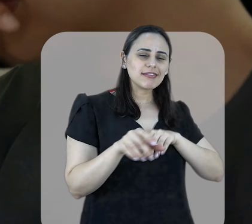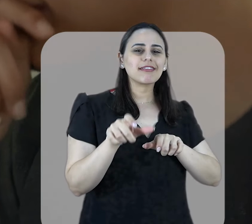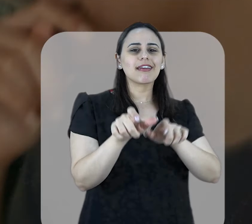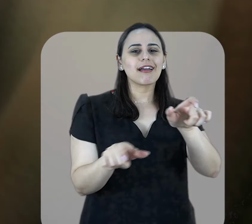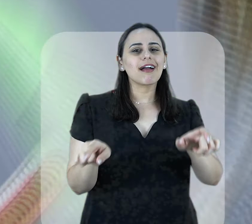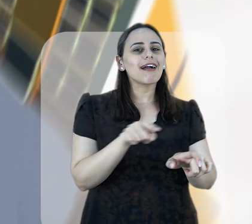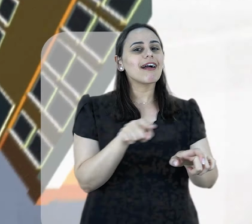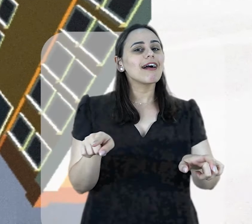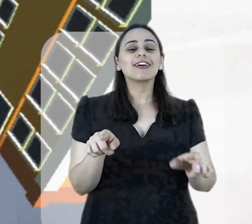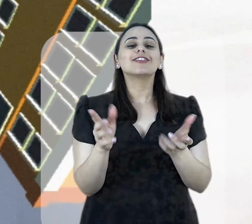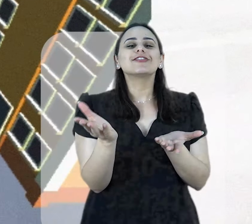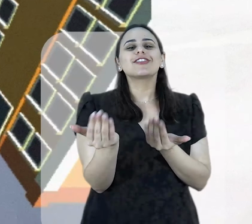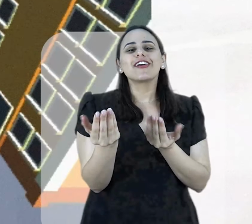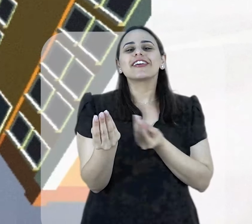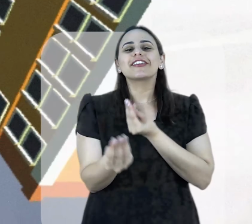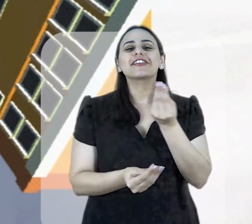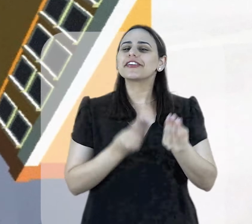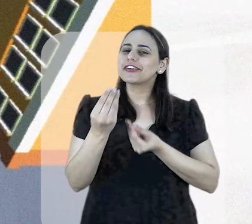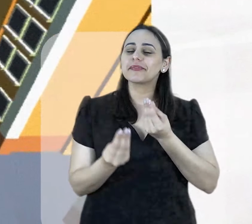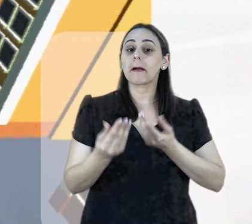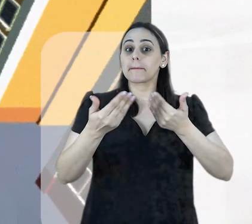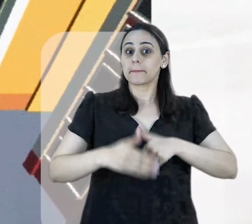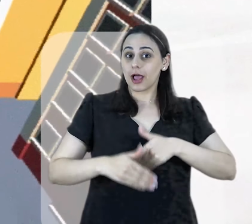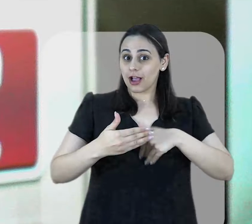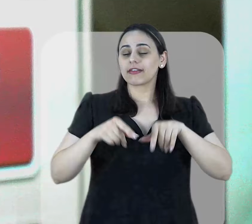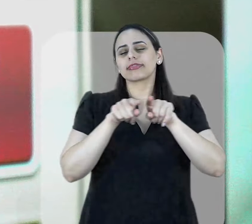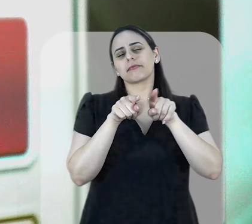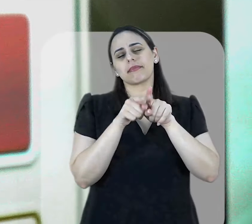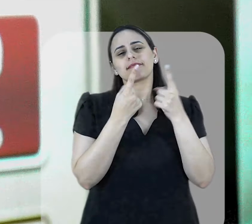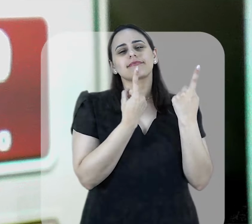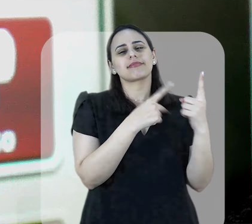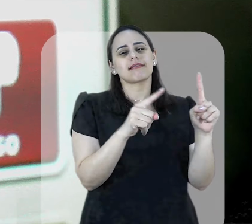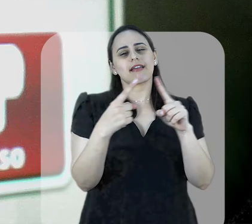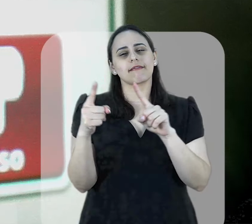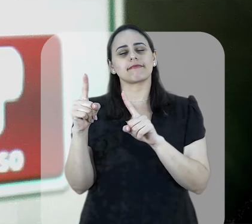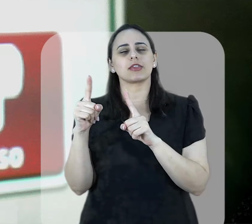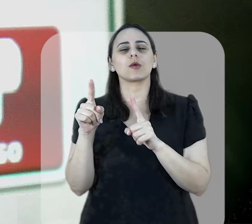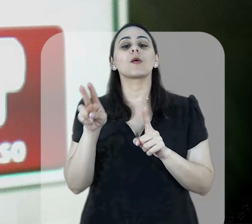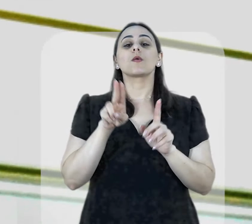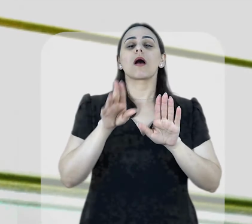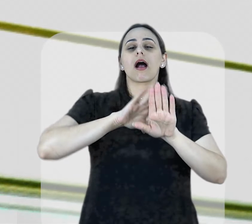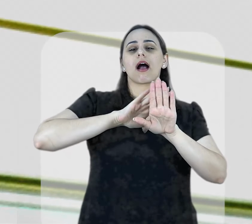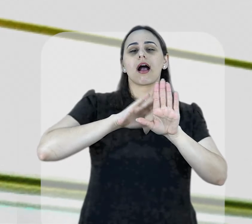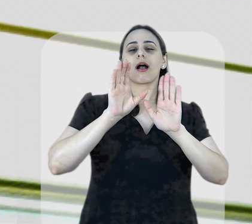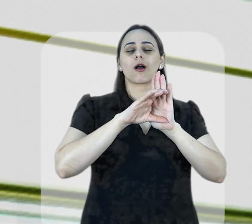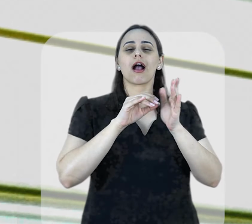gerações de consumidores, através de provas e desafios elaborados a partir do moderno conceito de